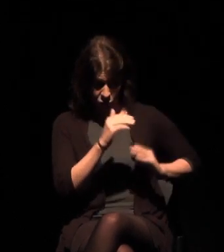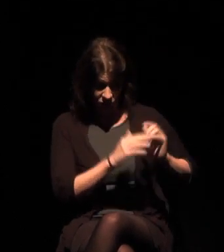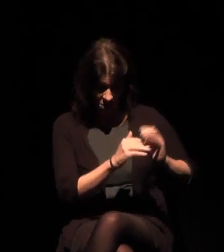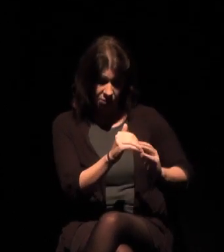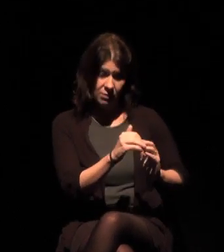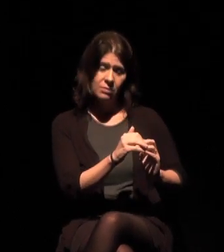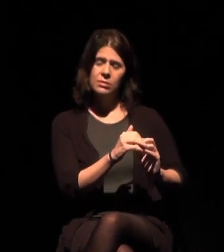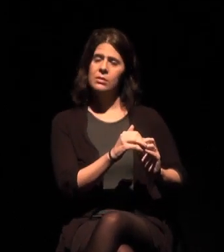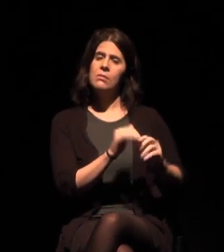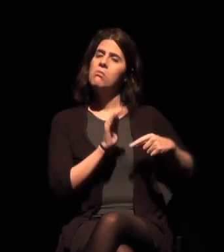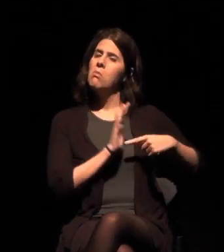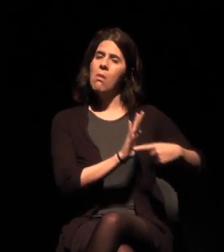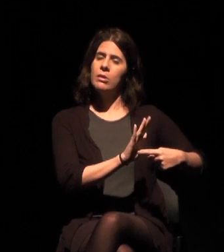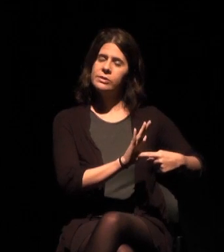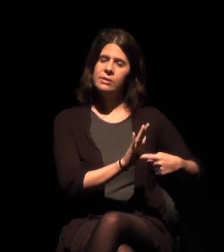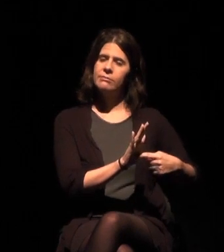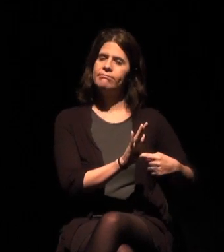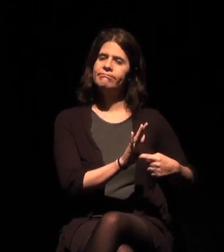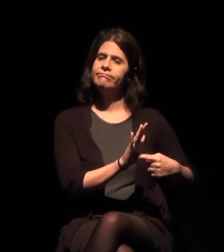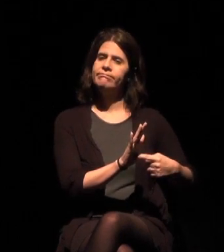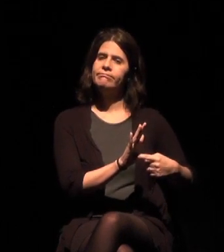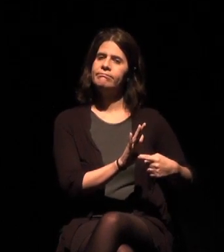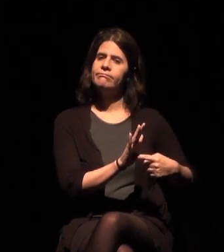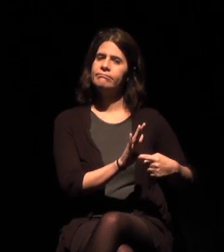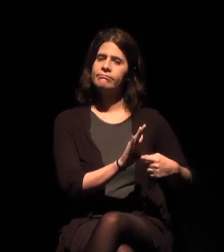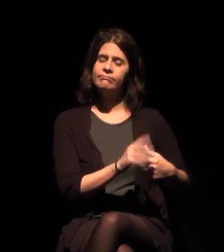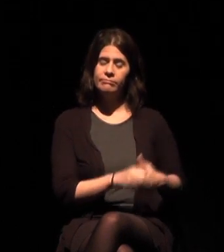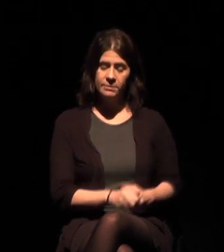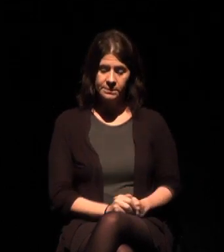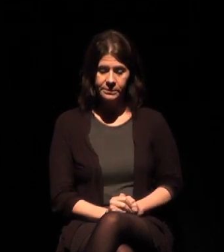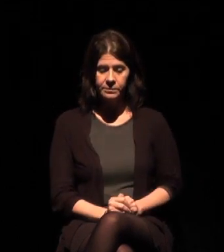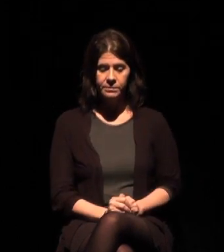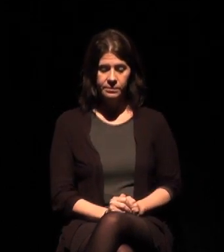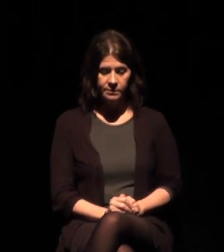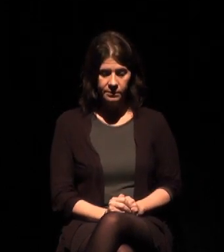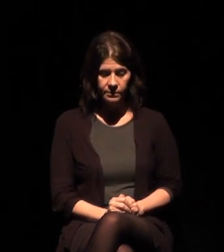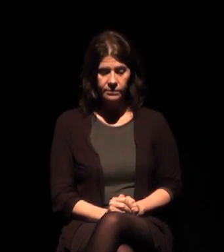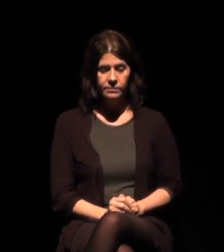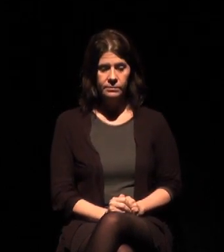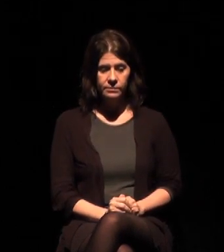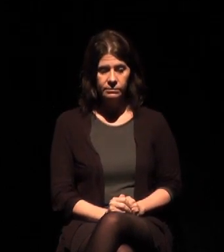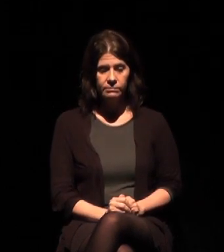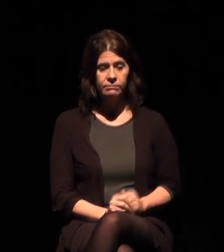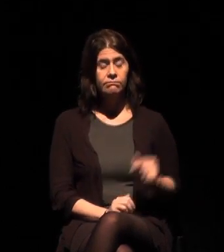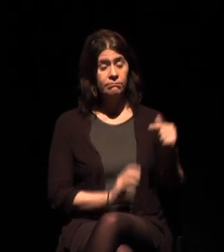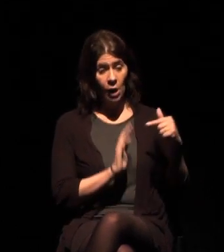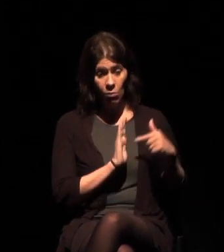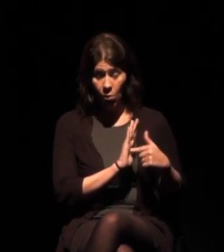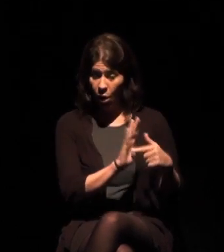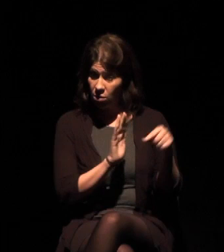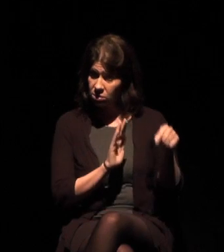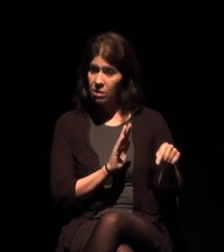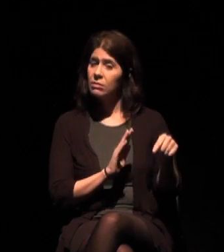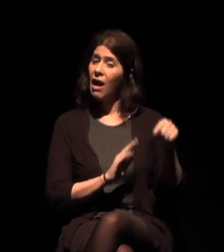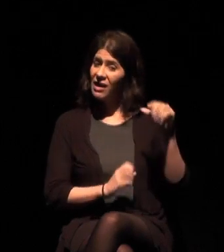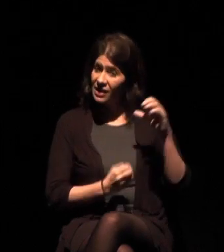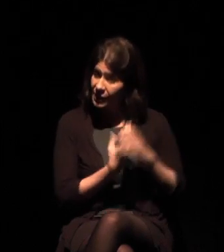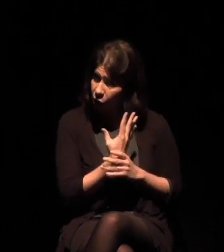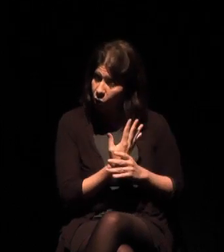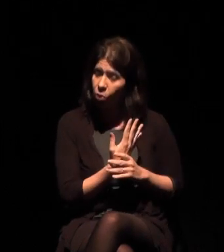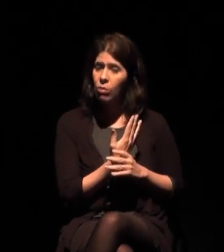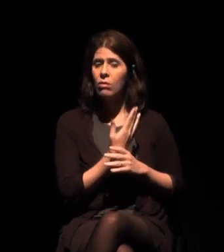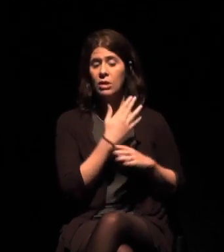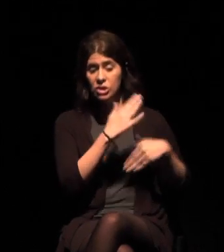é que estão a ser criados e desenvolvidos não